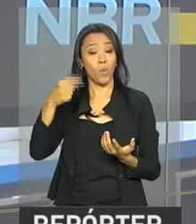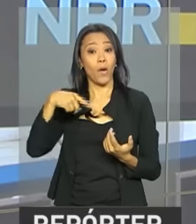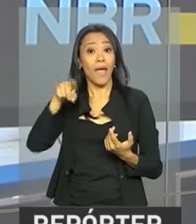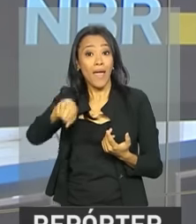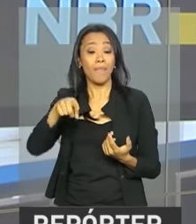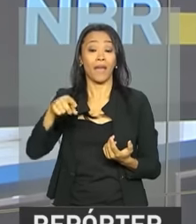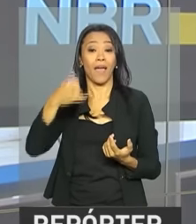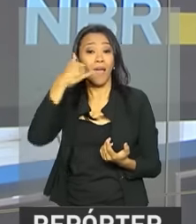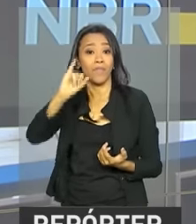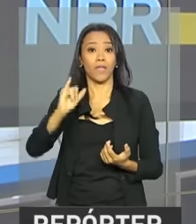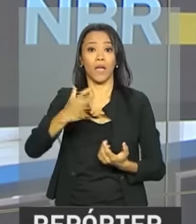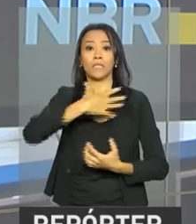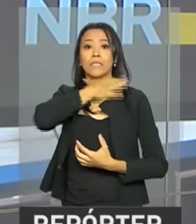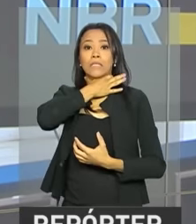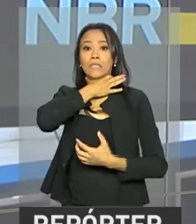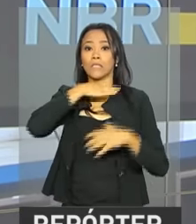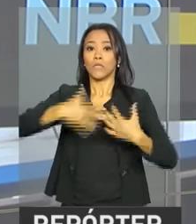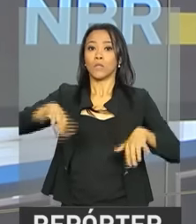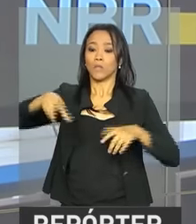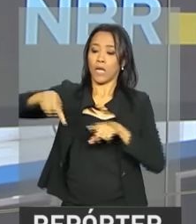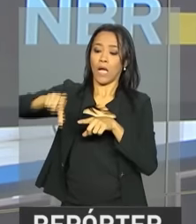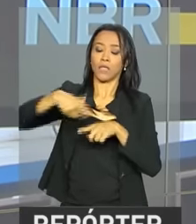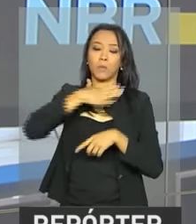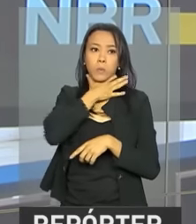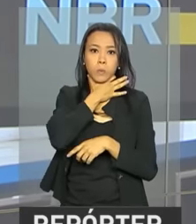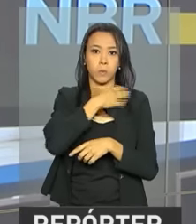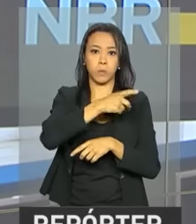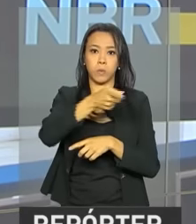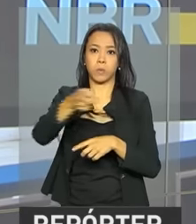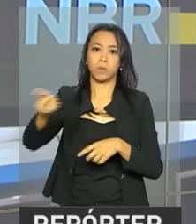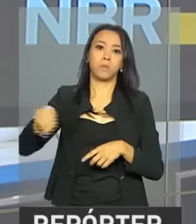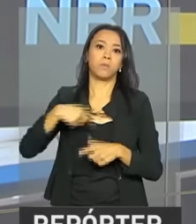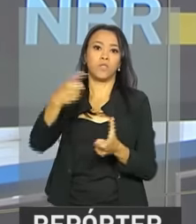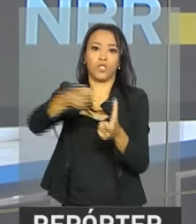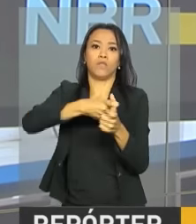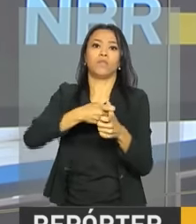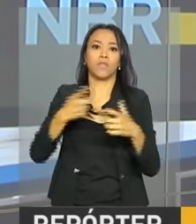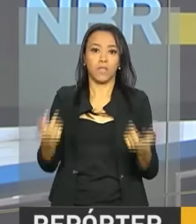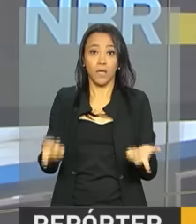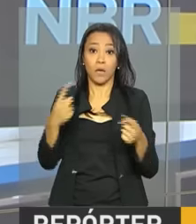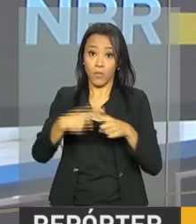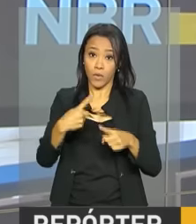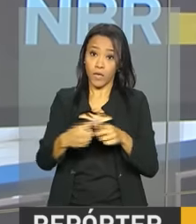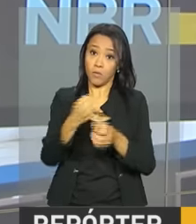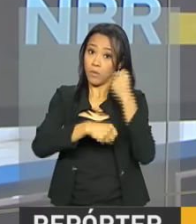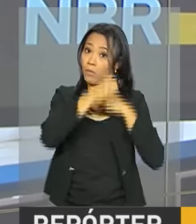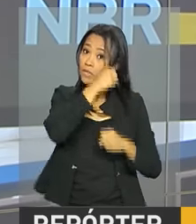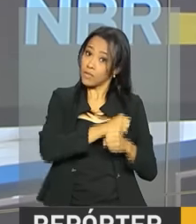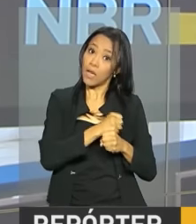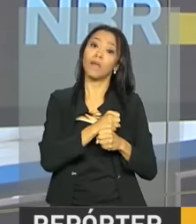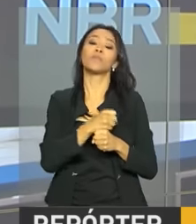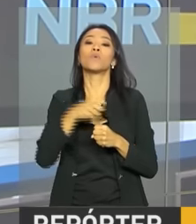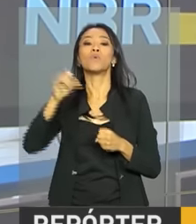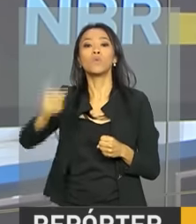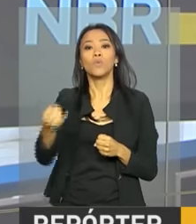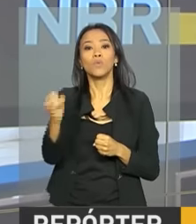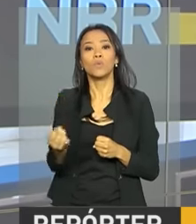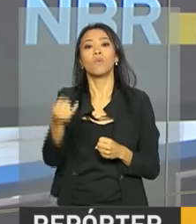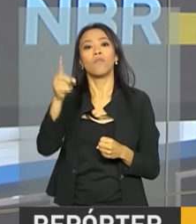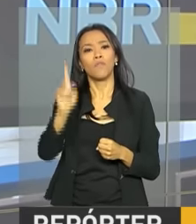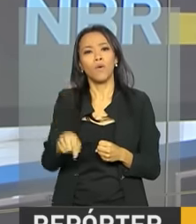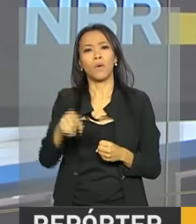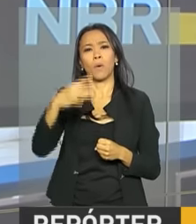superendividamento só no ano passado segundo o banco central os juros médios do cartão de crédito rotativo foram mais